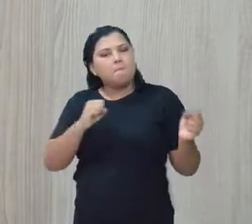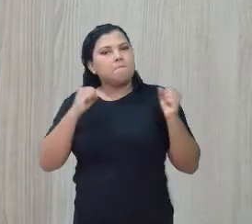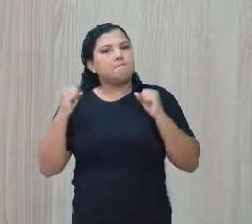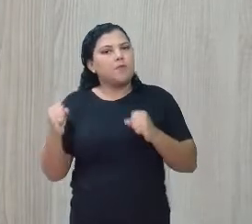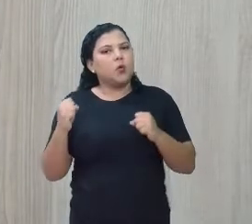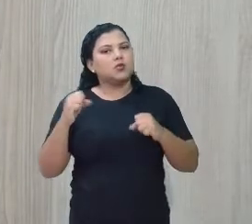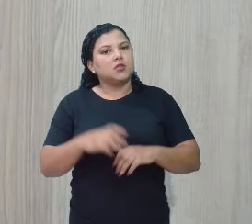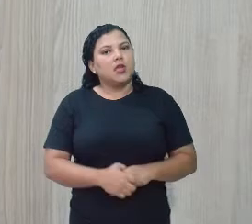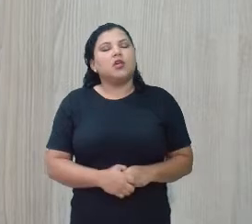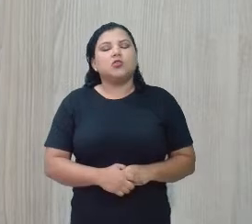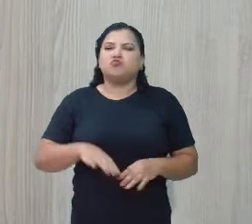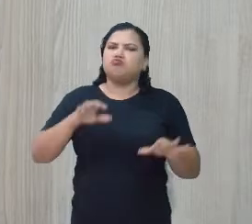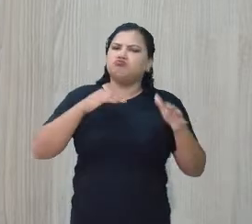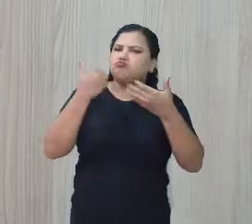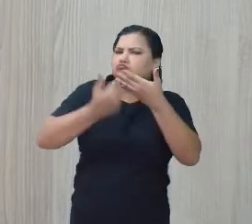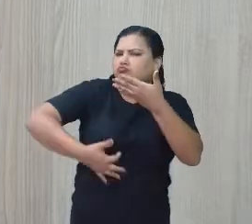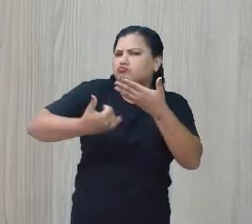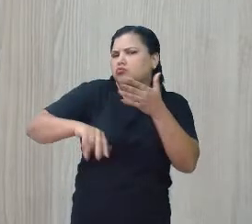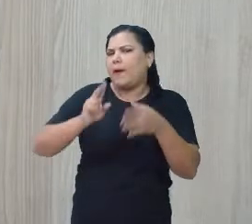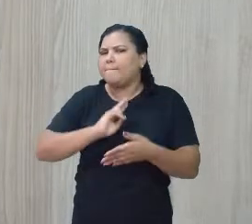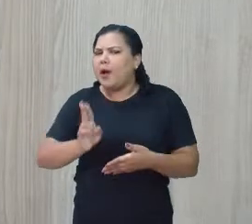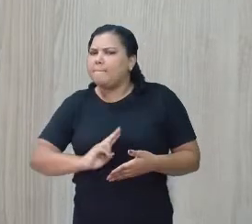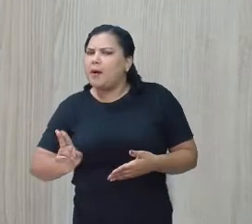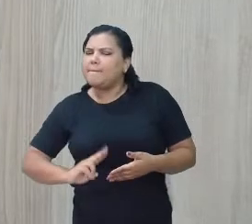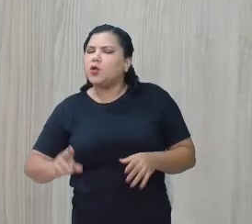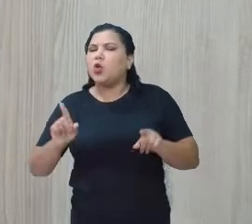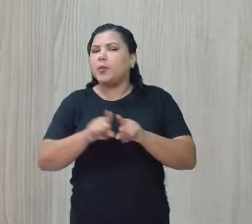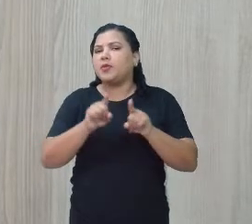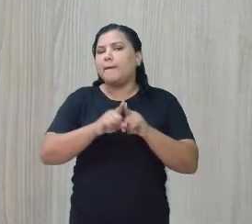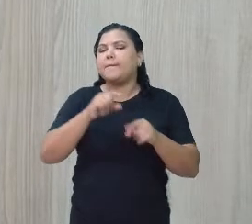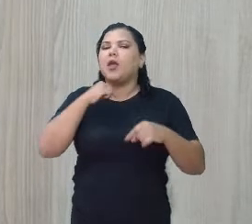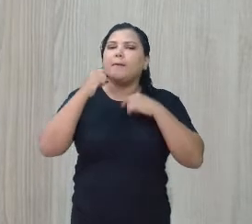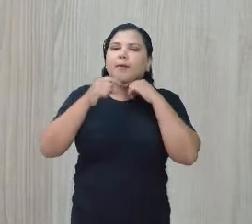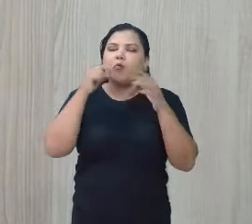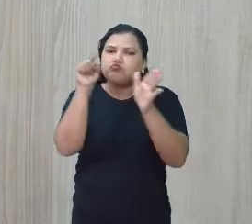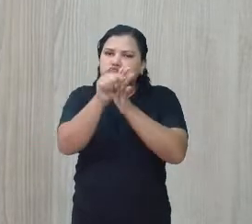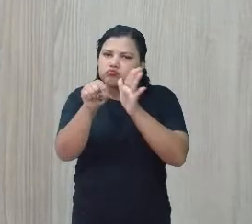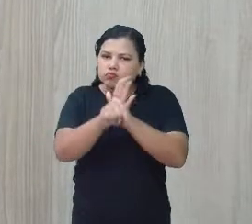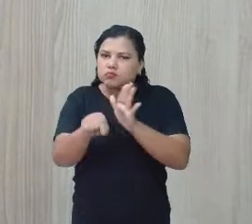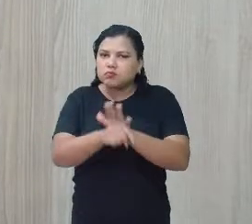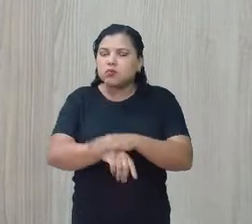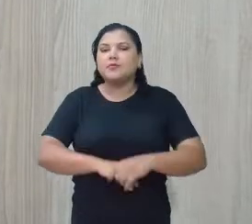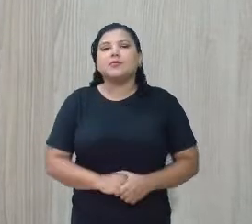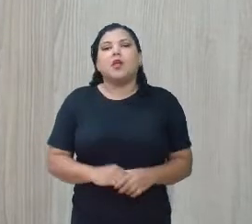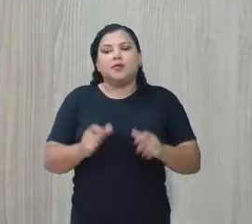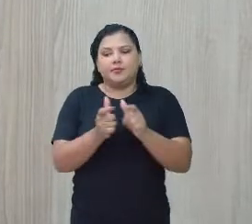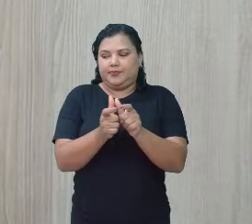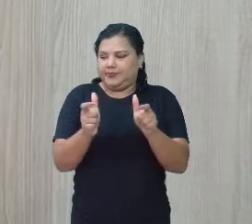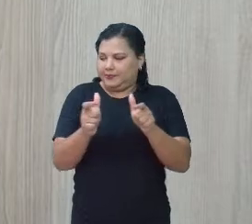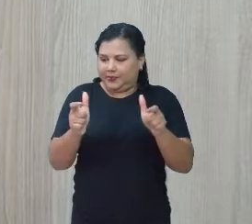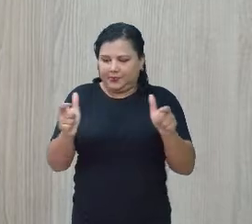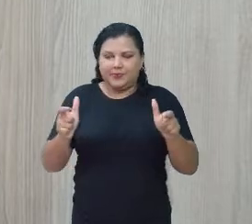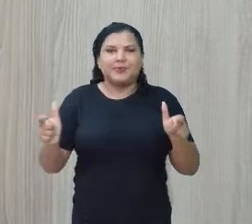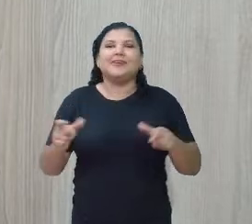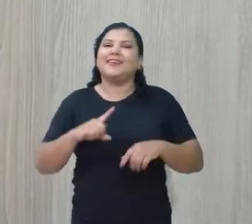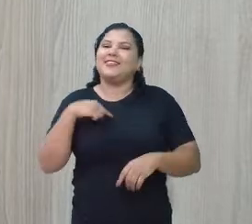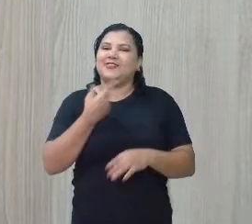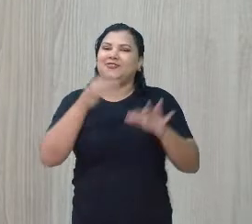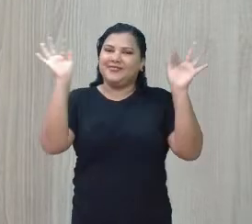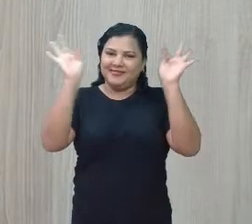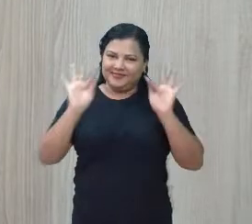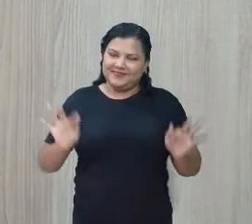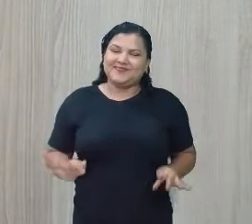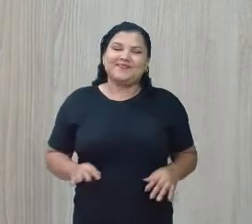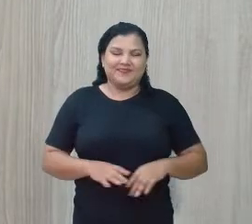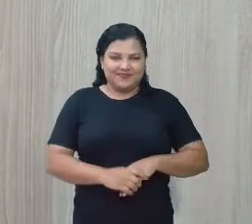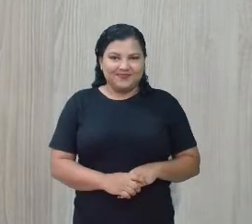aí de comentar, de falar o seu nome, de mandar as suas dúvidas aqui no chat. Ela aumenta a cada dia. E isso deixa a gente muito feliz,